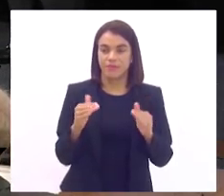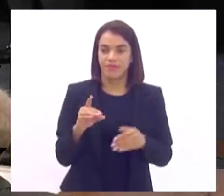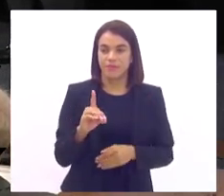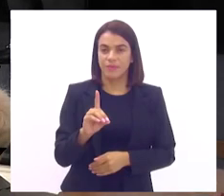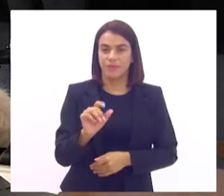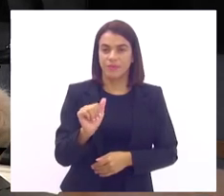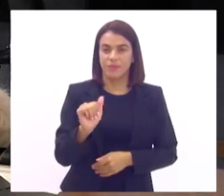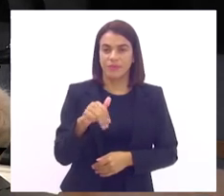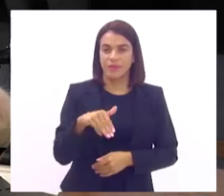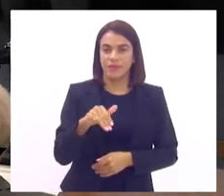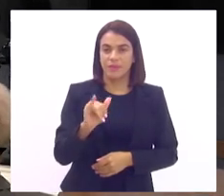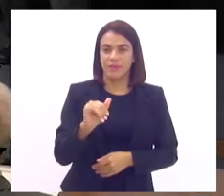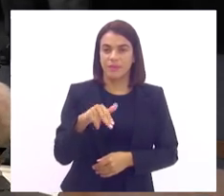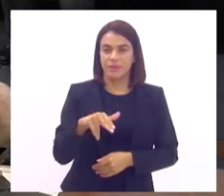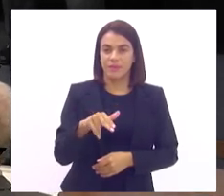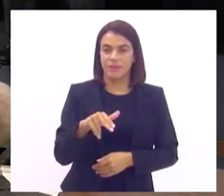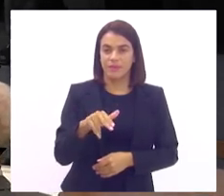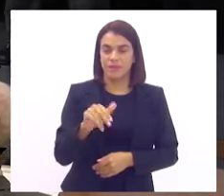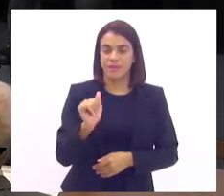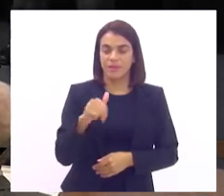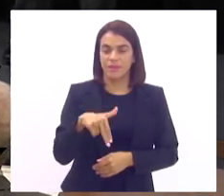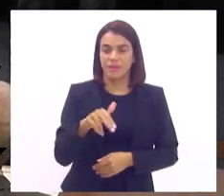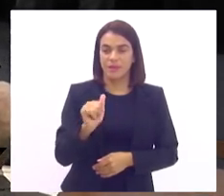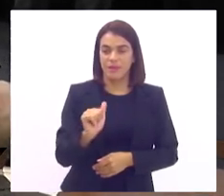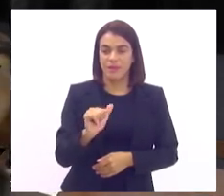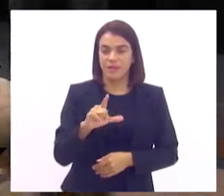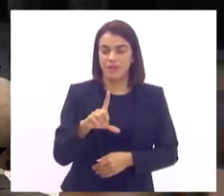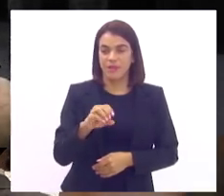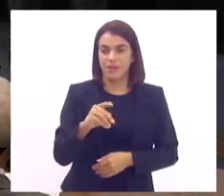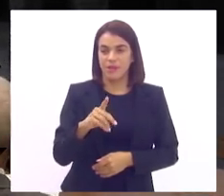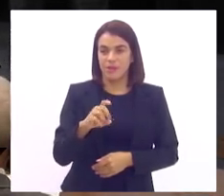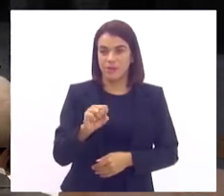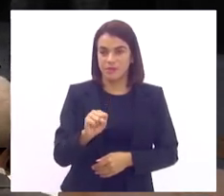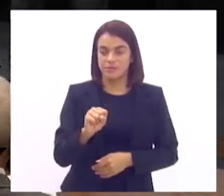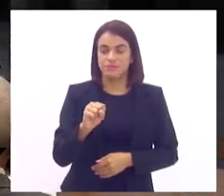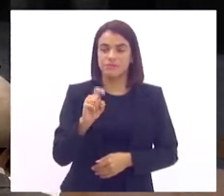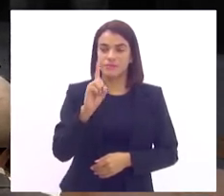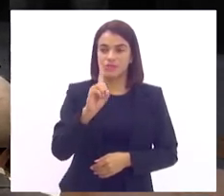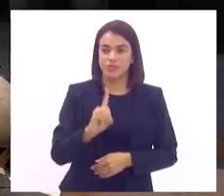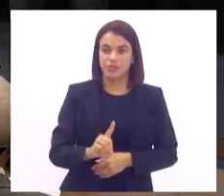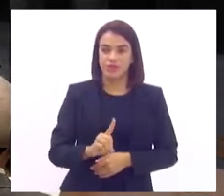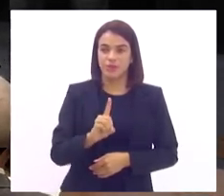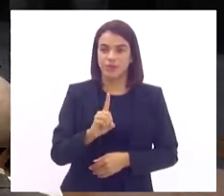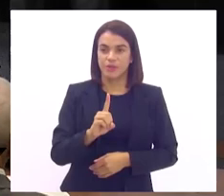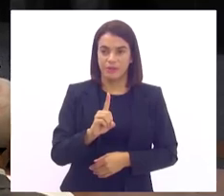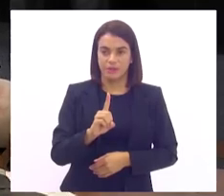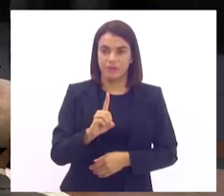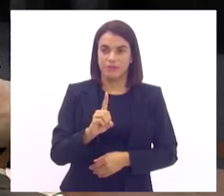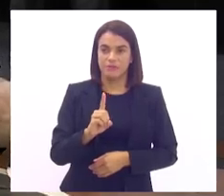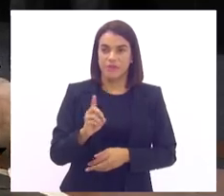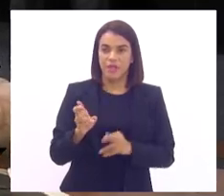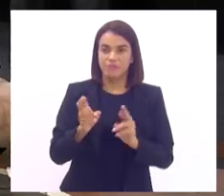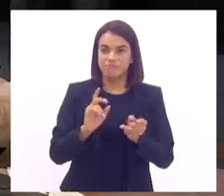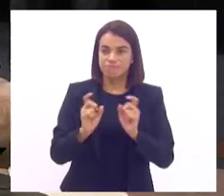Damiana Lopes Delgar Montijo, diretora executiva da CRCRJ.